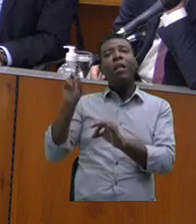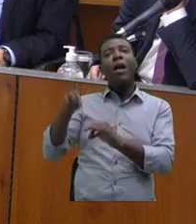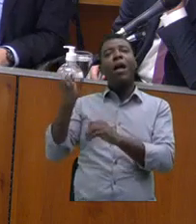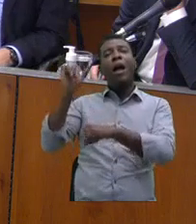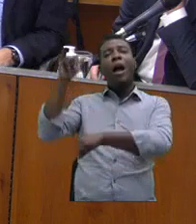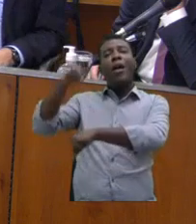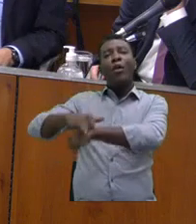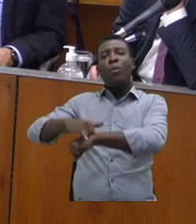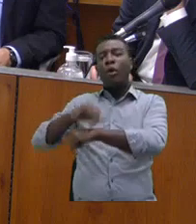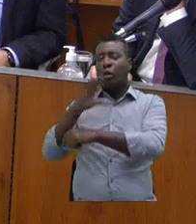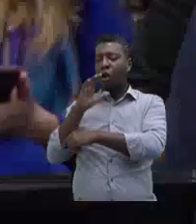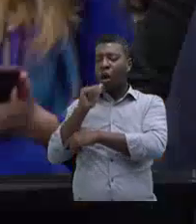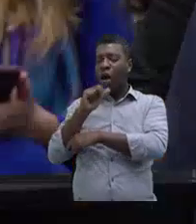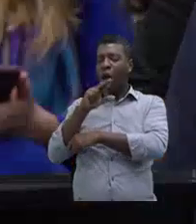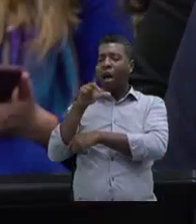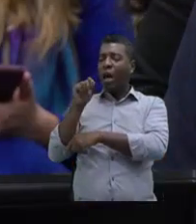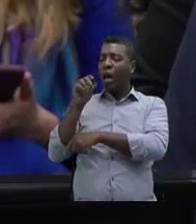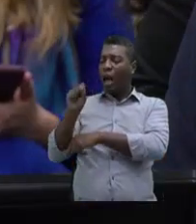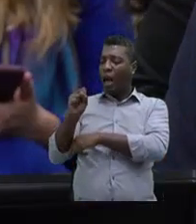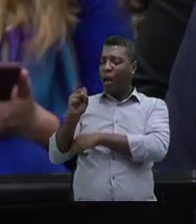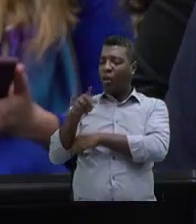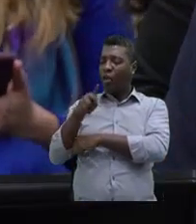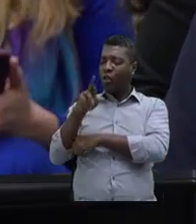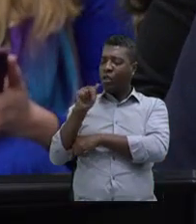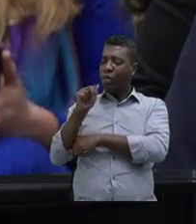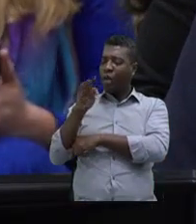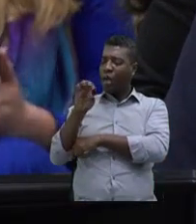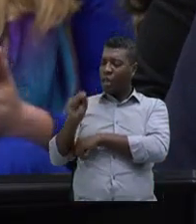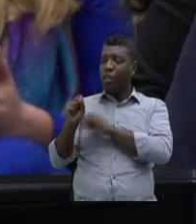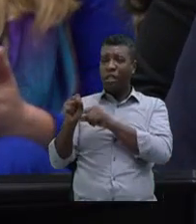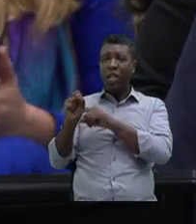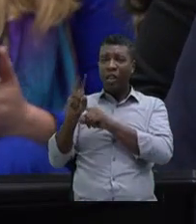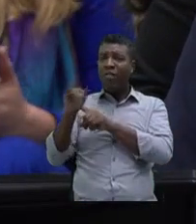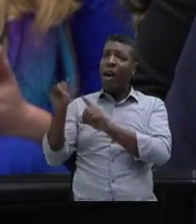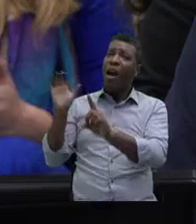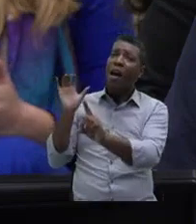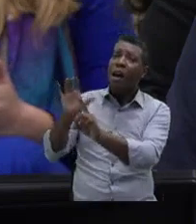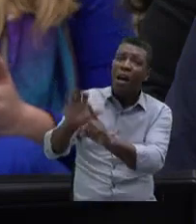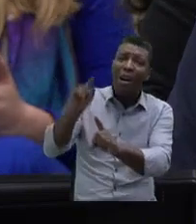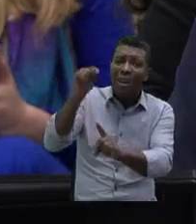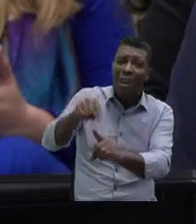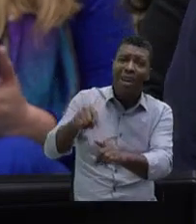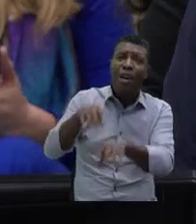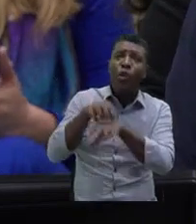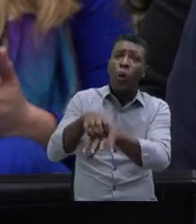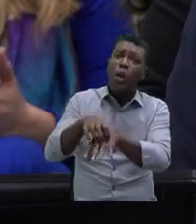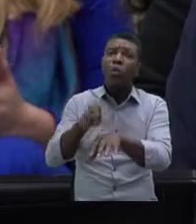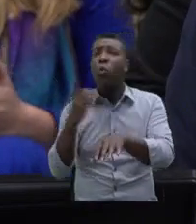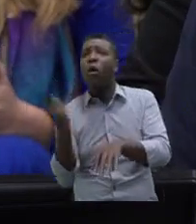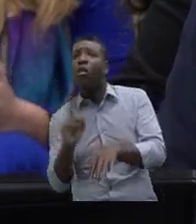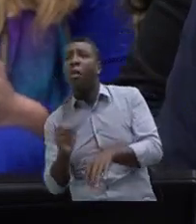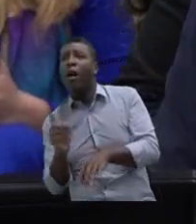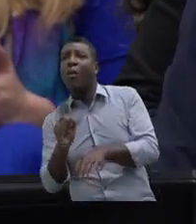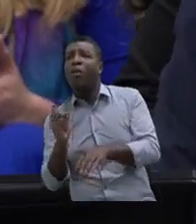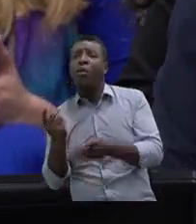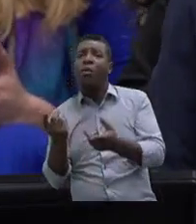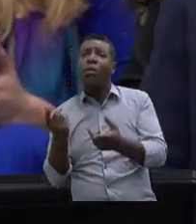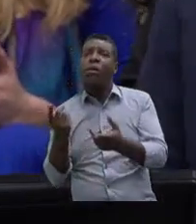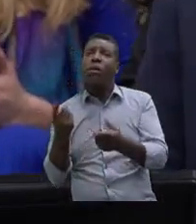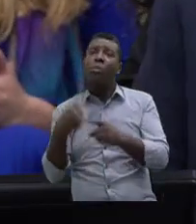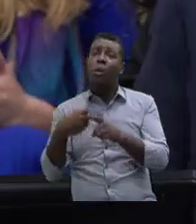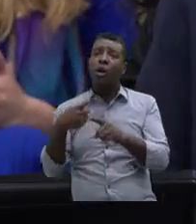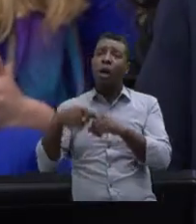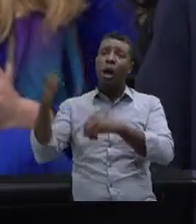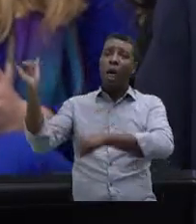Estado, se isso vai impactar na questão do turismo em nossa Belo Horizonte, em nosso Estado. Porque o aeroporto